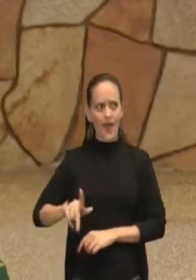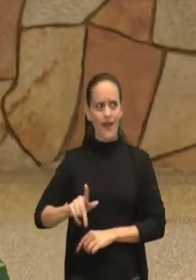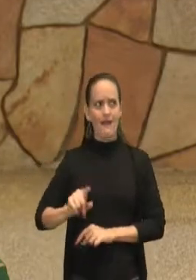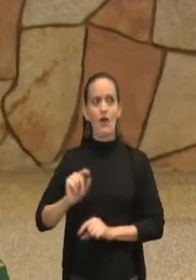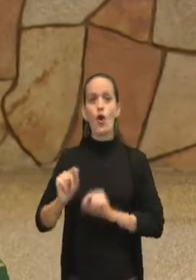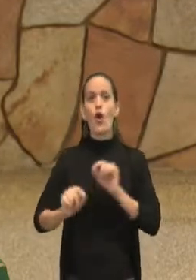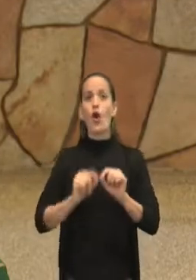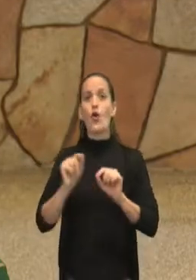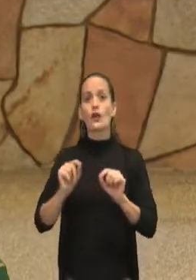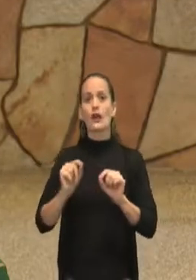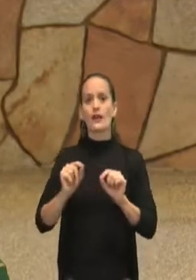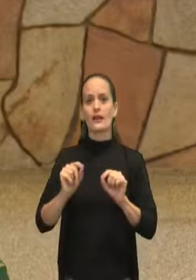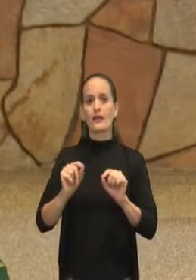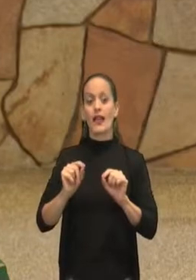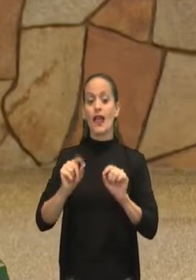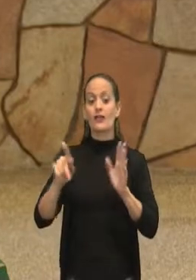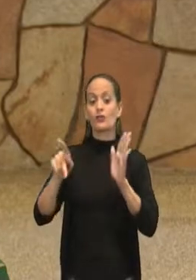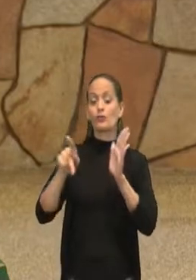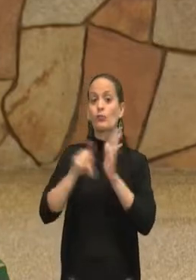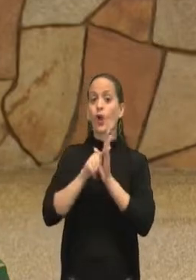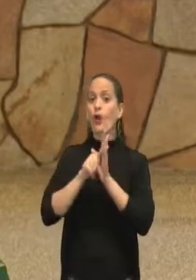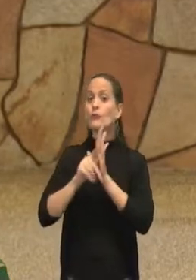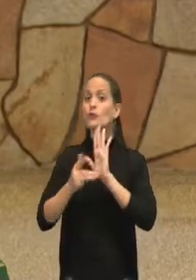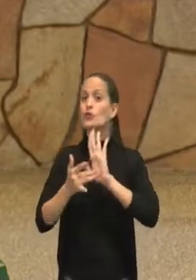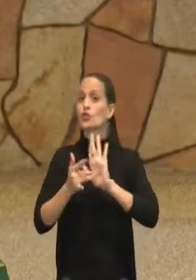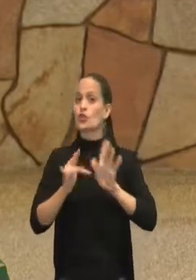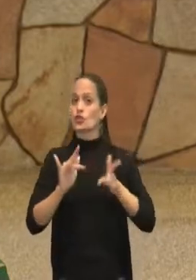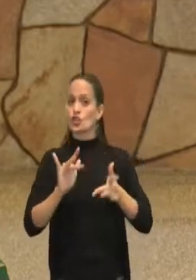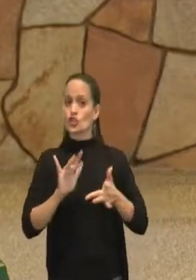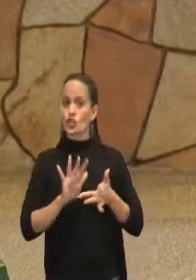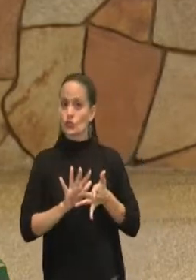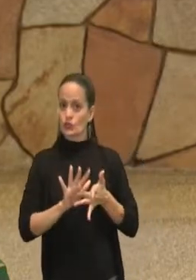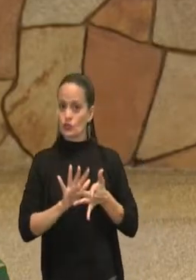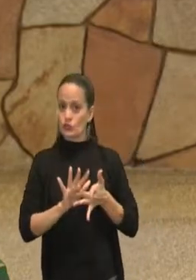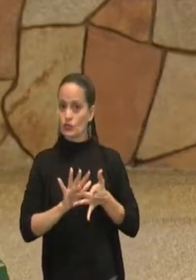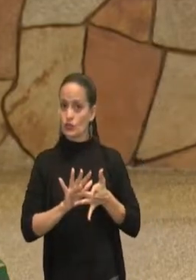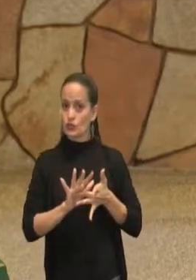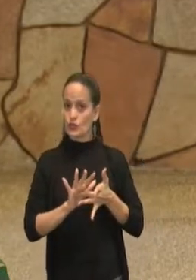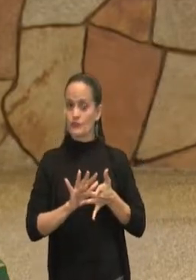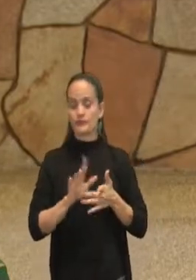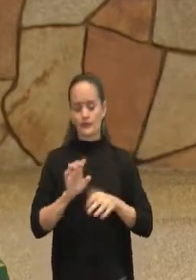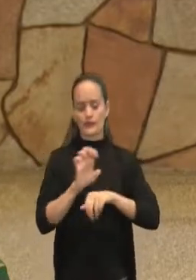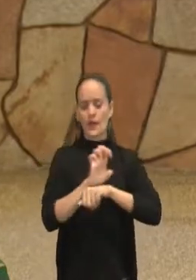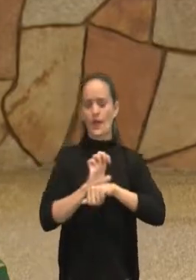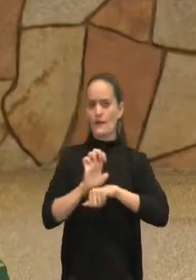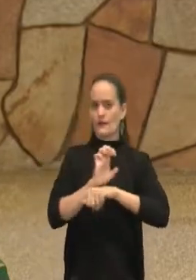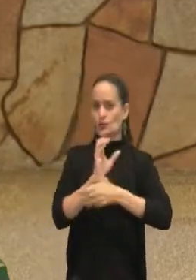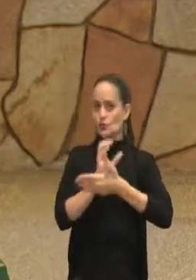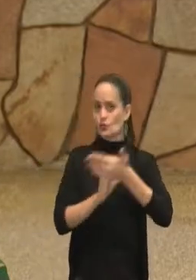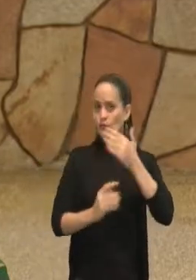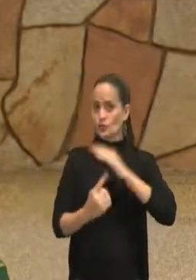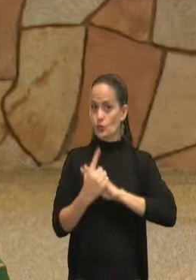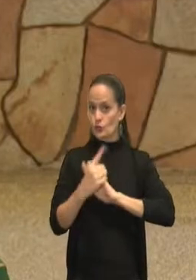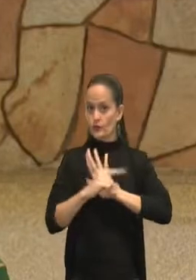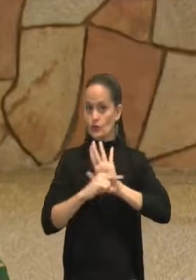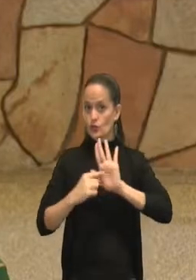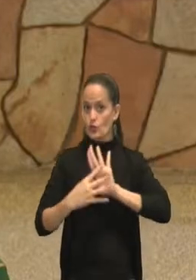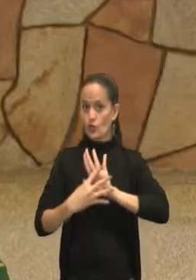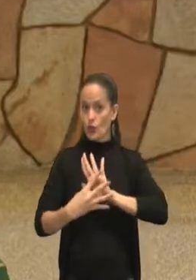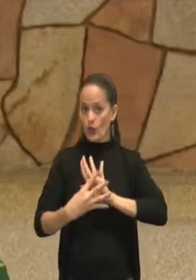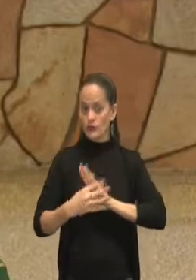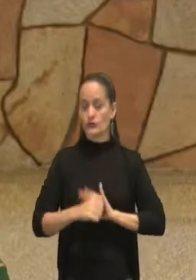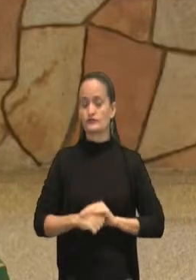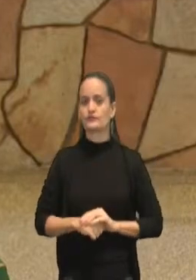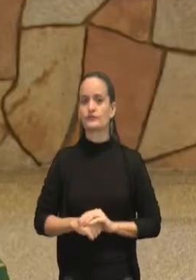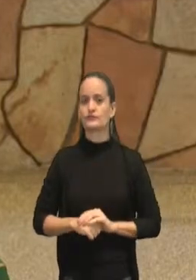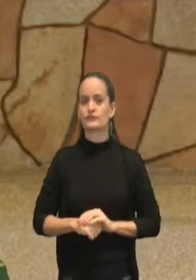Está em Cristo. E nós temos isso aqui no texto de Efésios que lemos. Efésios capítulo 1, verso 4 diz: assim